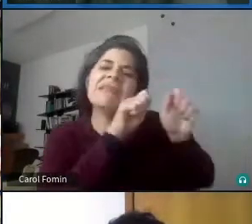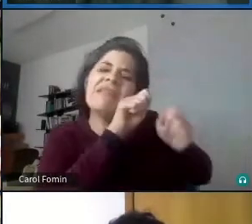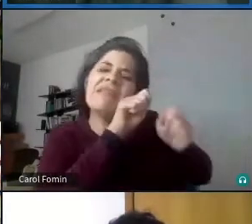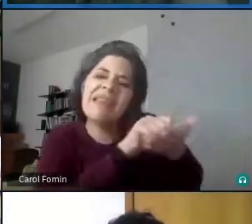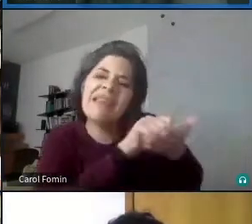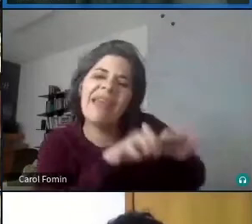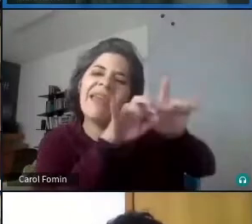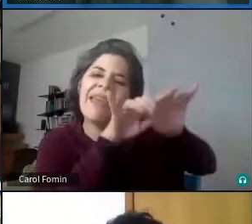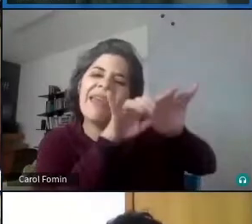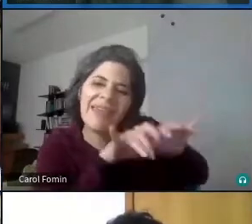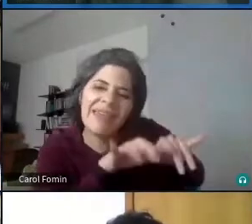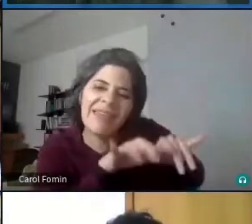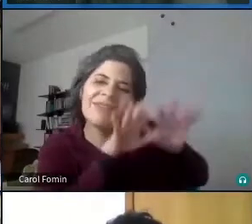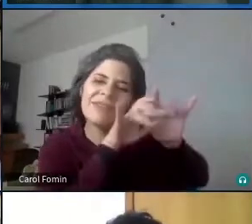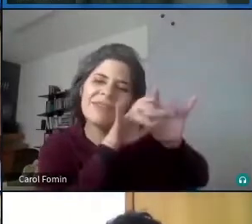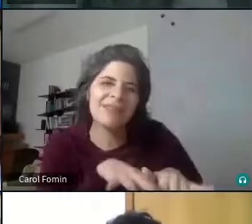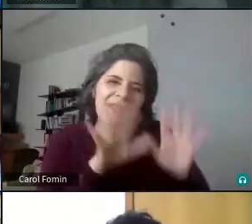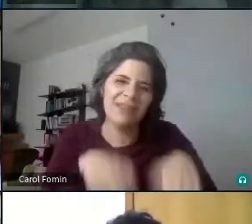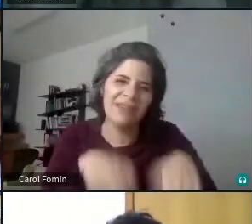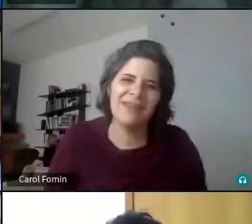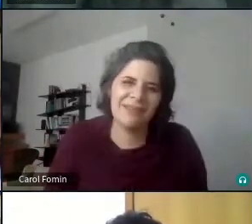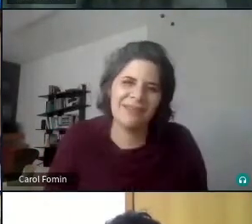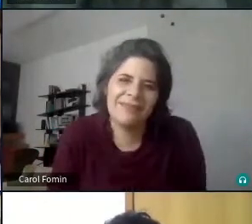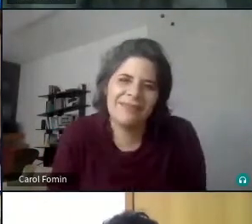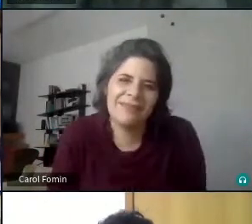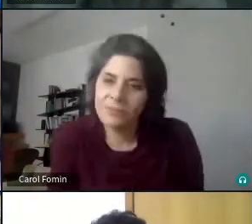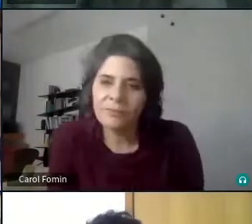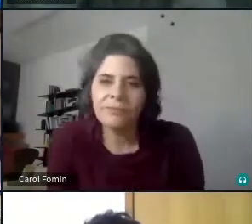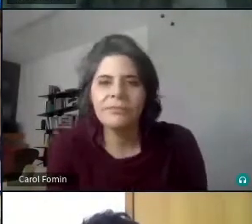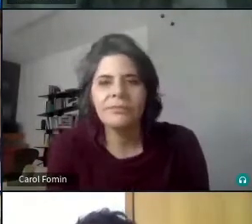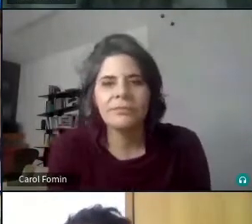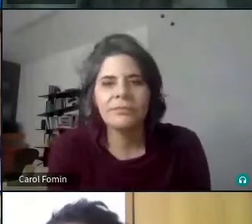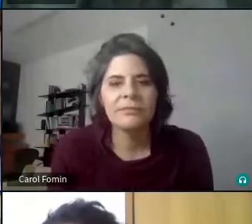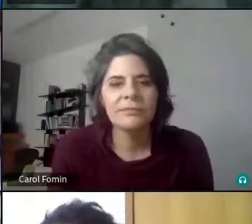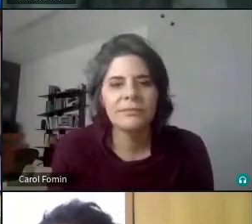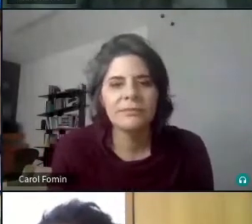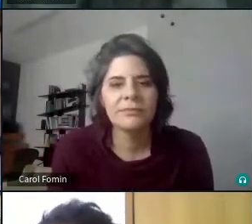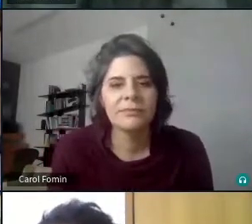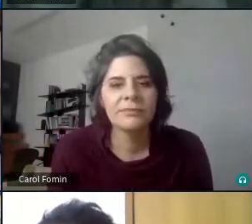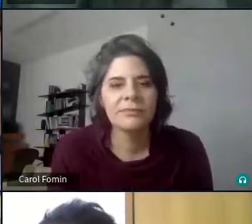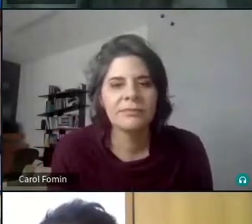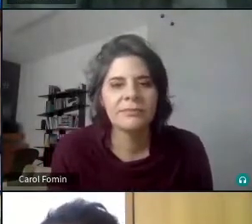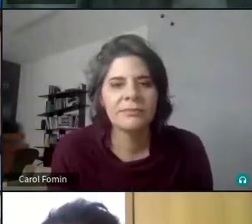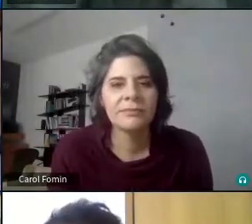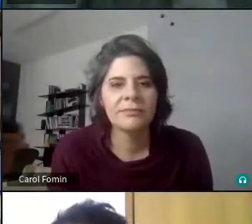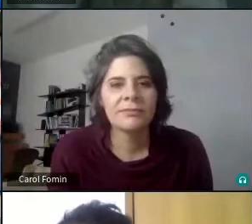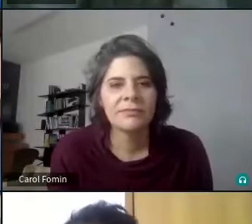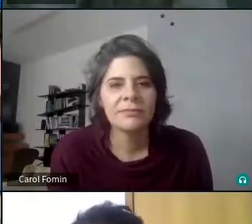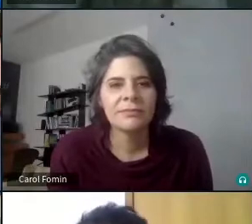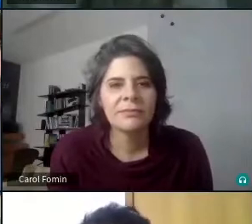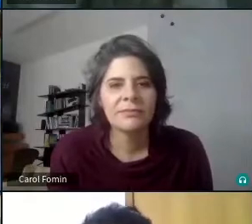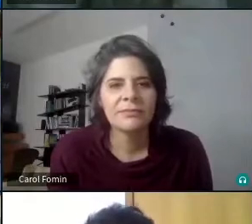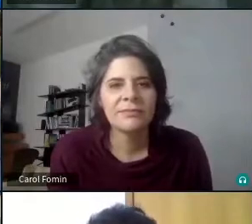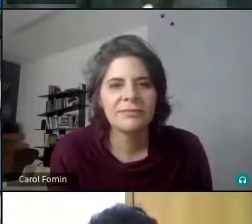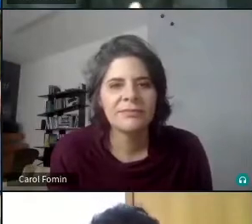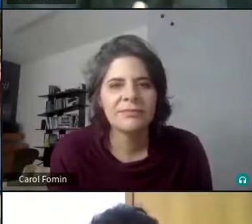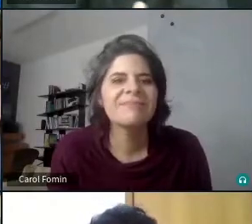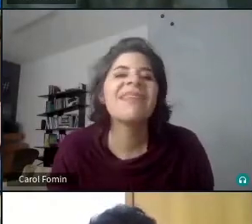Agora é fazer os ajustes, né? Fazer os ajustes, quer dizer, não sei, que depende do resultado, né?